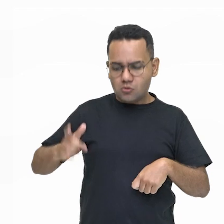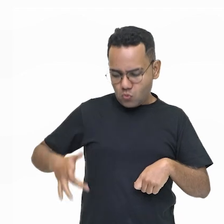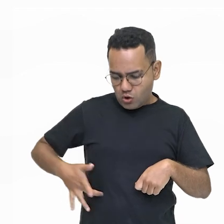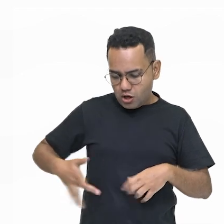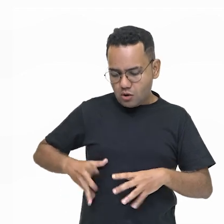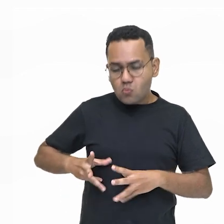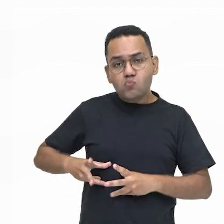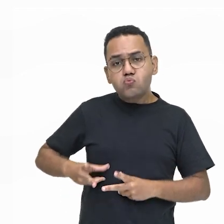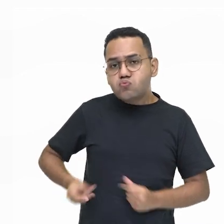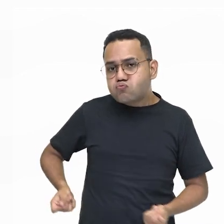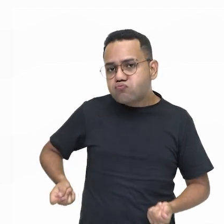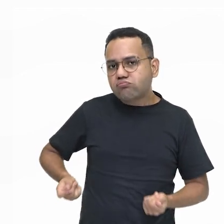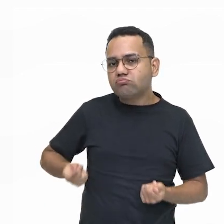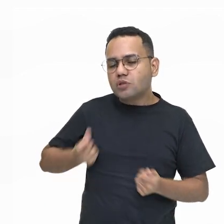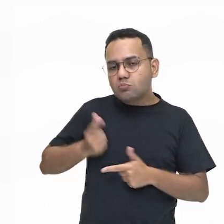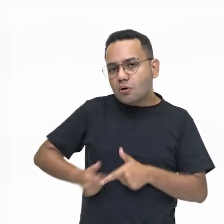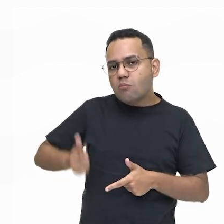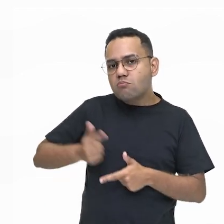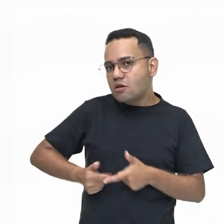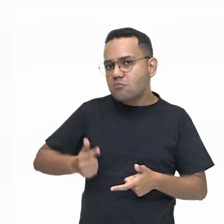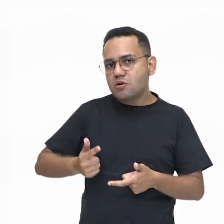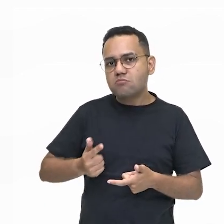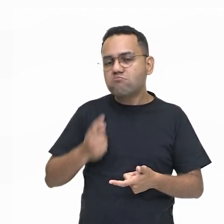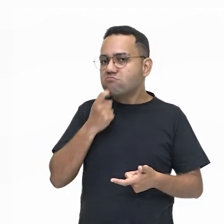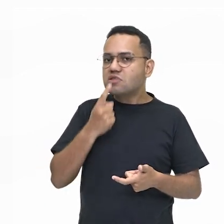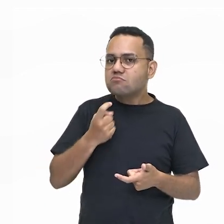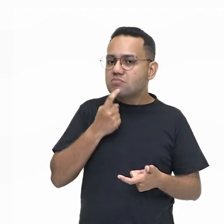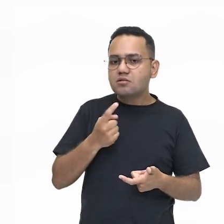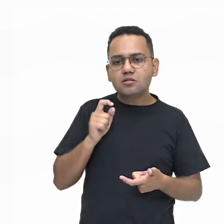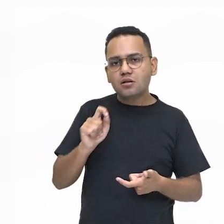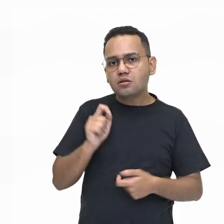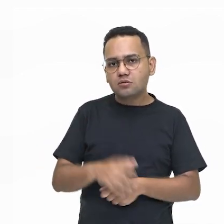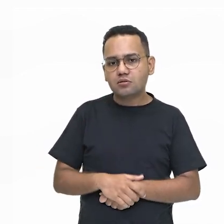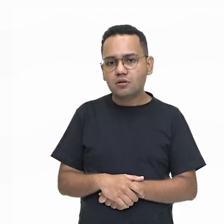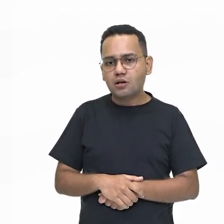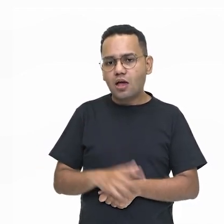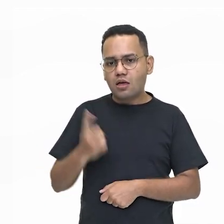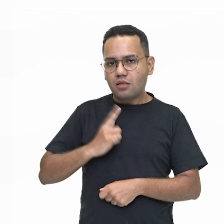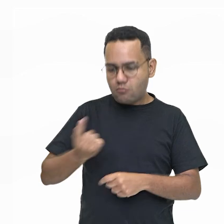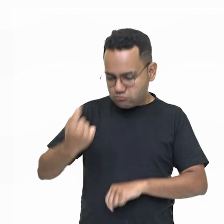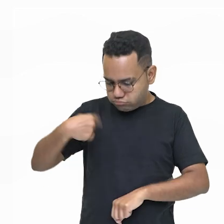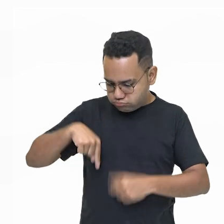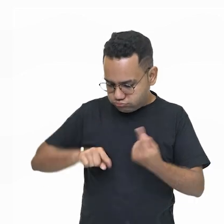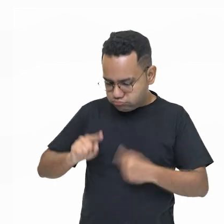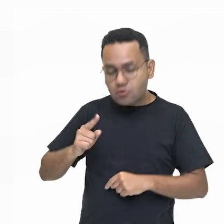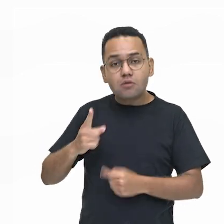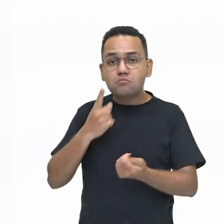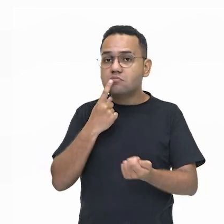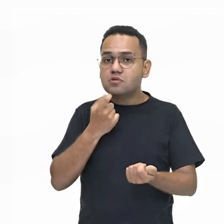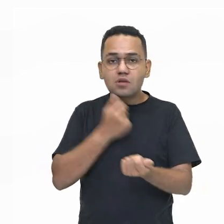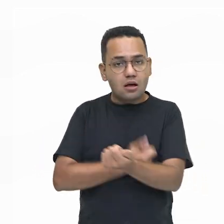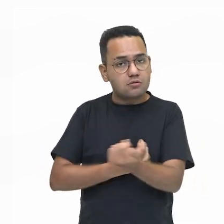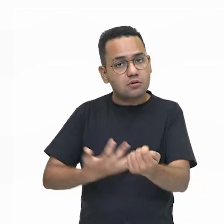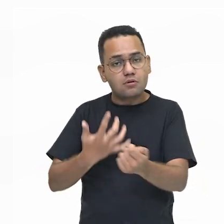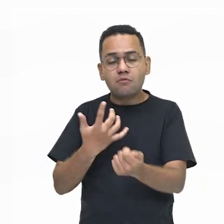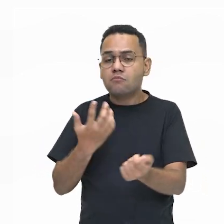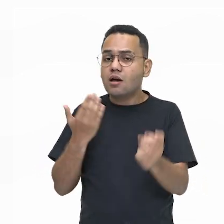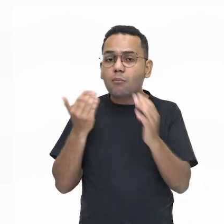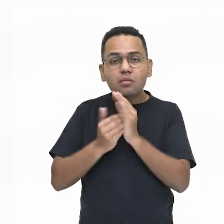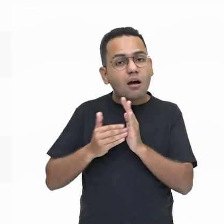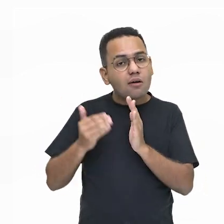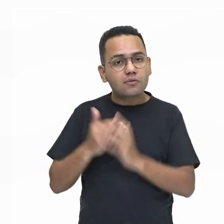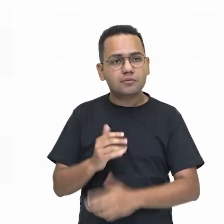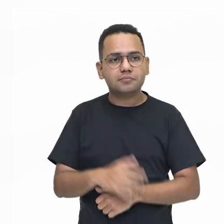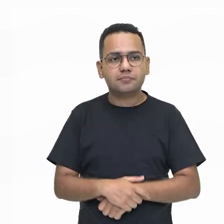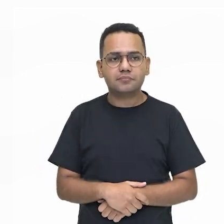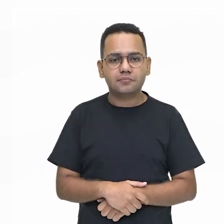mais, ele não consegue filtrar direito o sangue. E aí então, o que acontece? Você